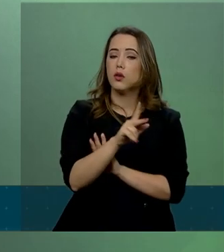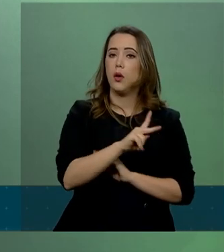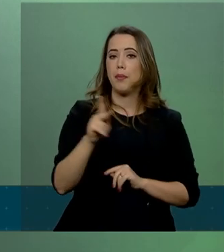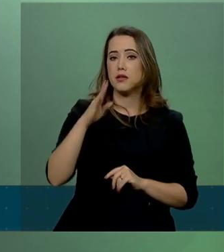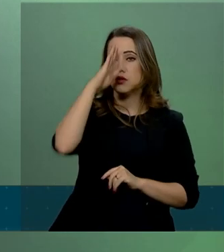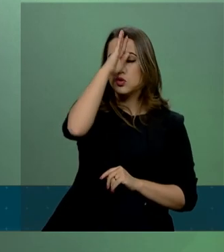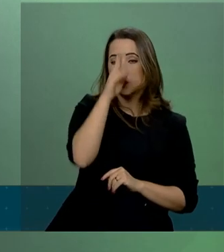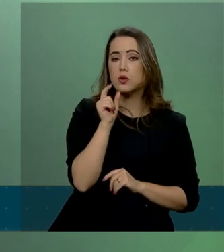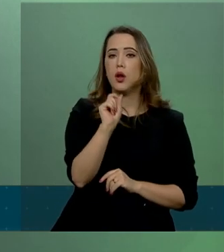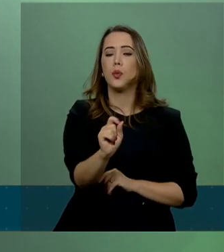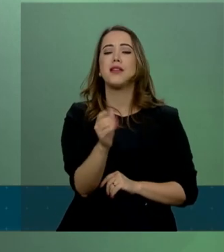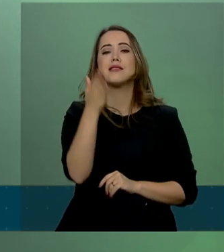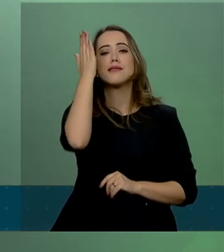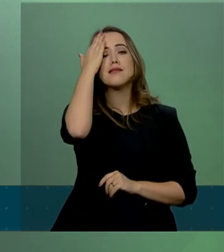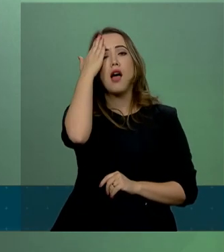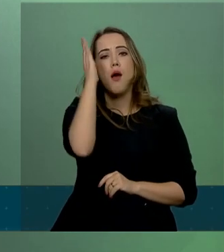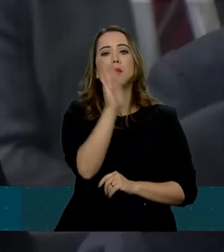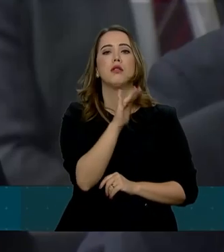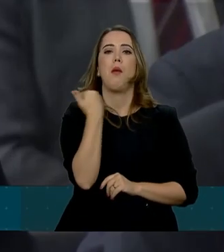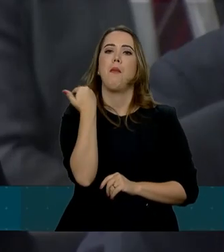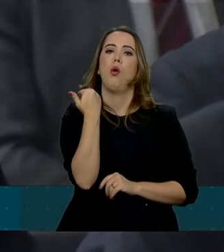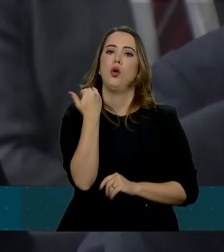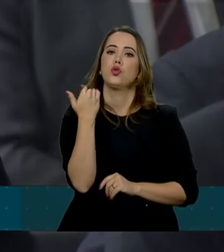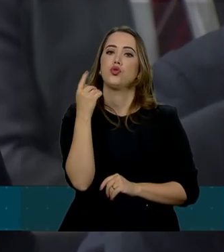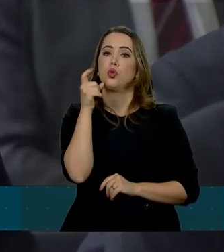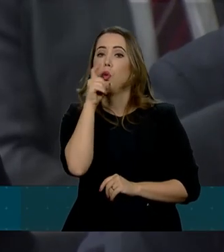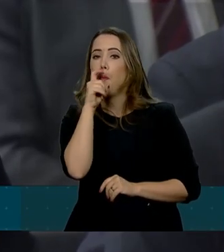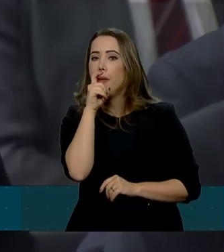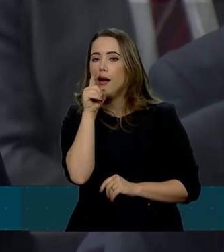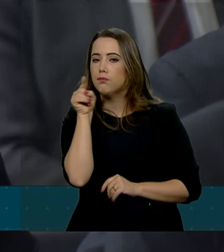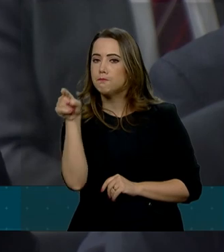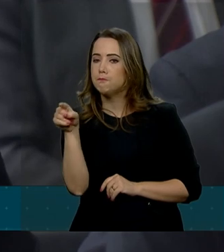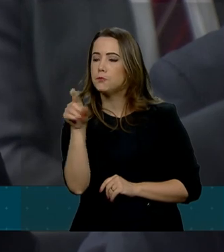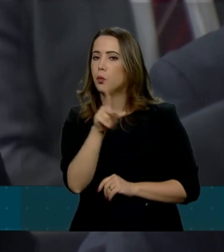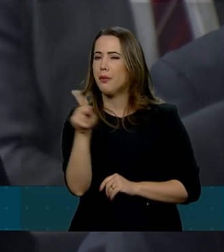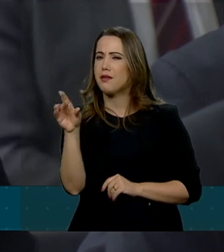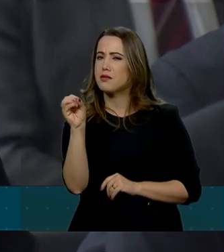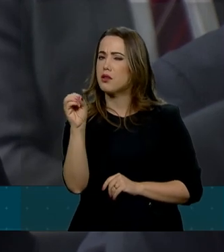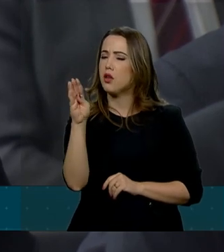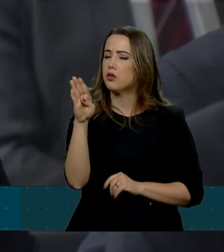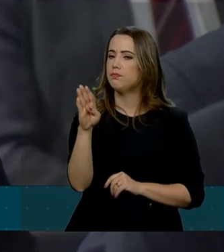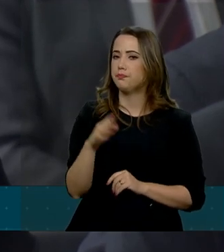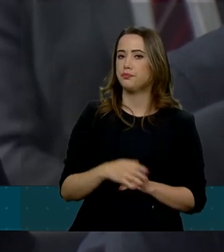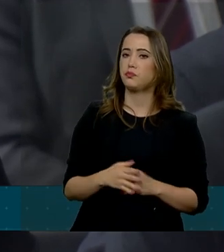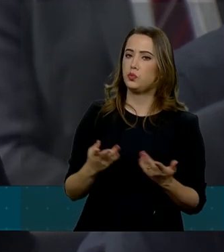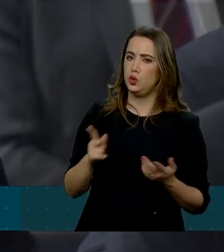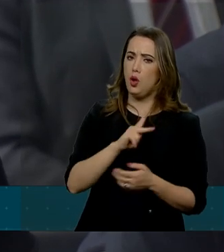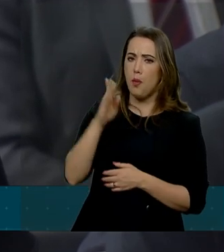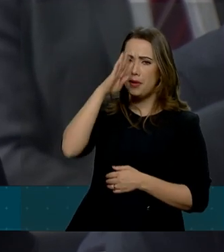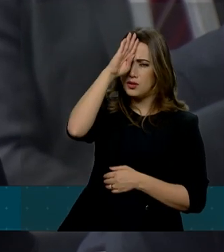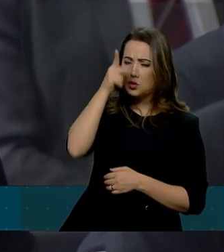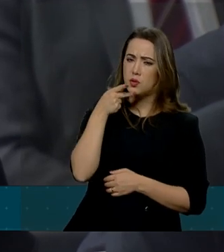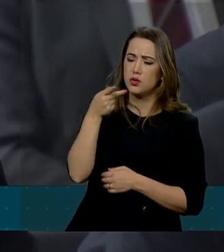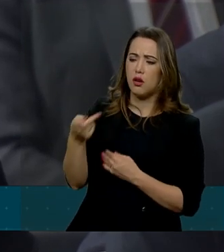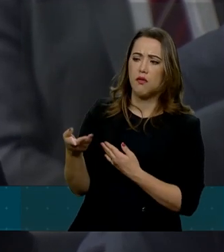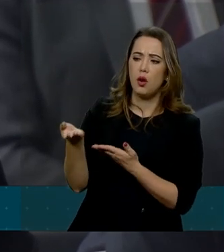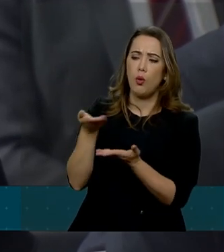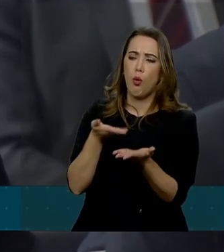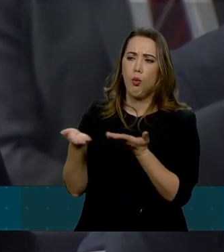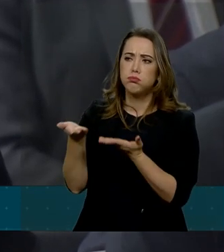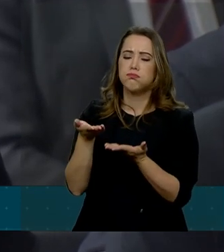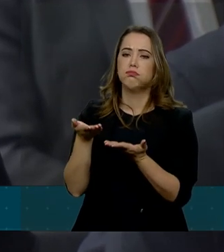o presidente expressou uma opinião sobre isso e se o presidente também acha que isso pode afetar a relação dele com o